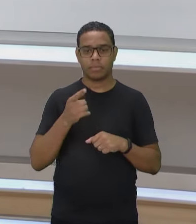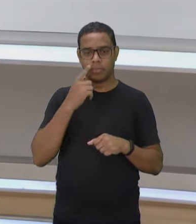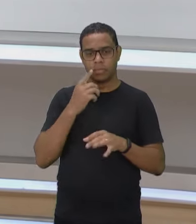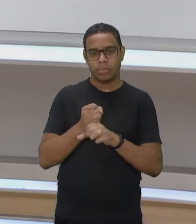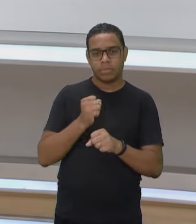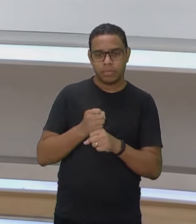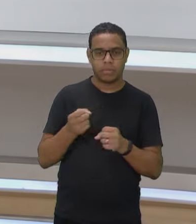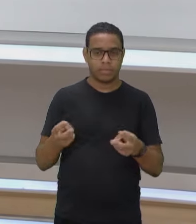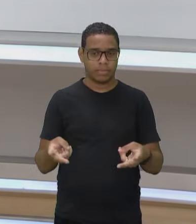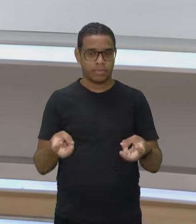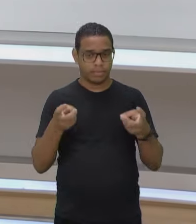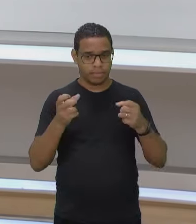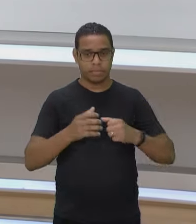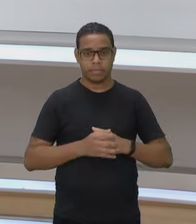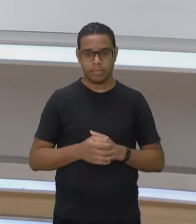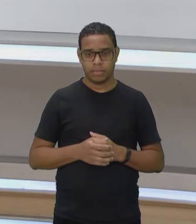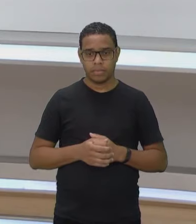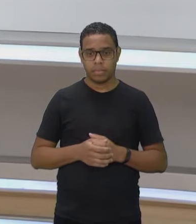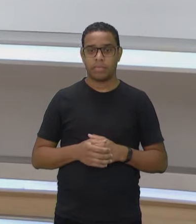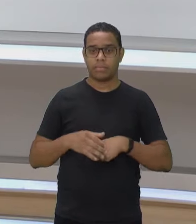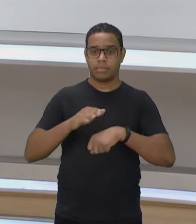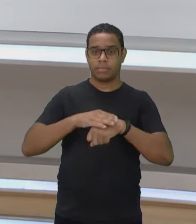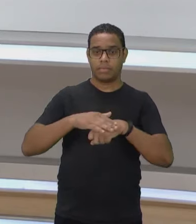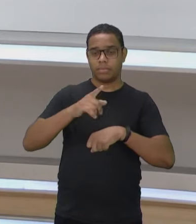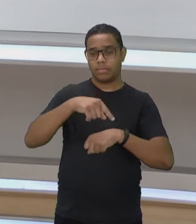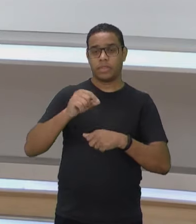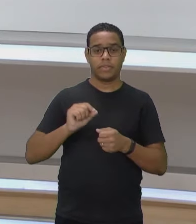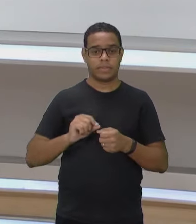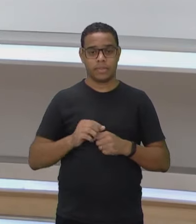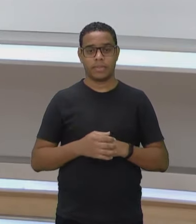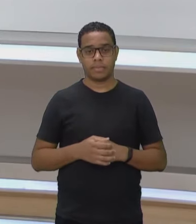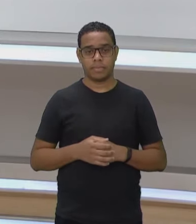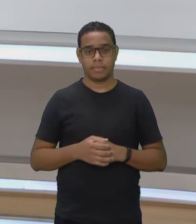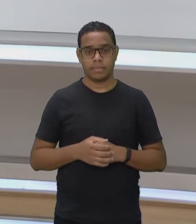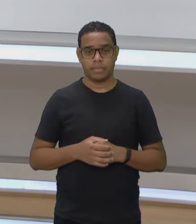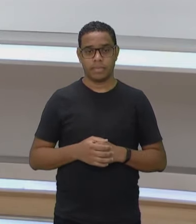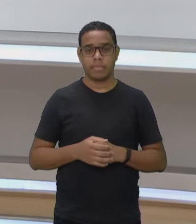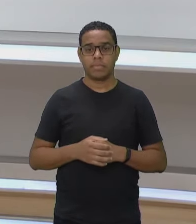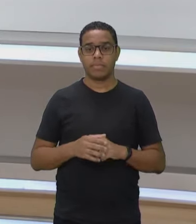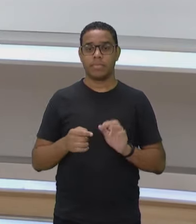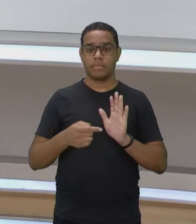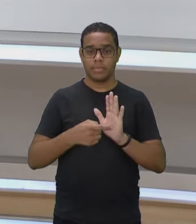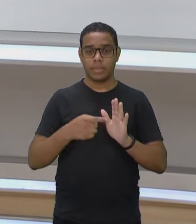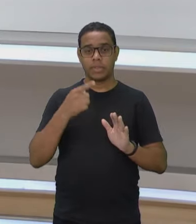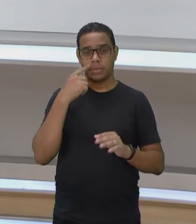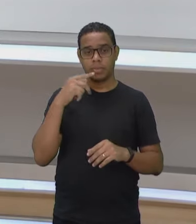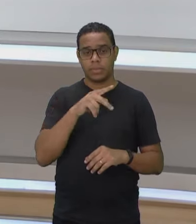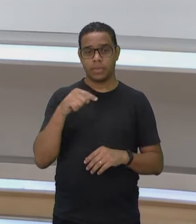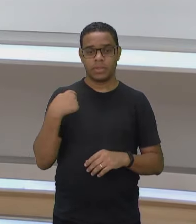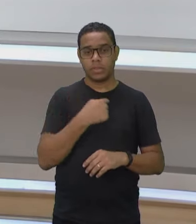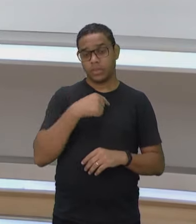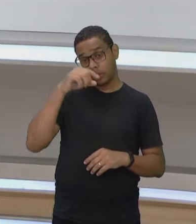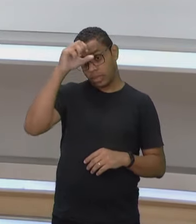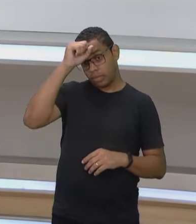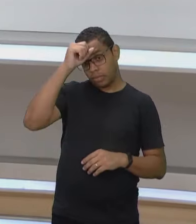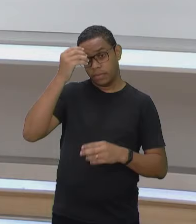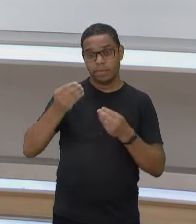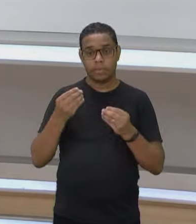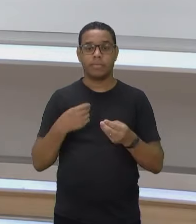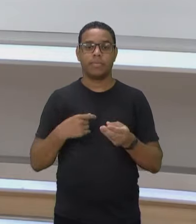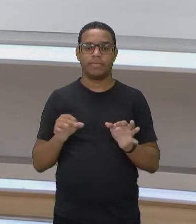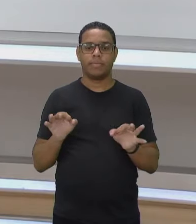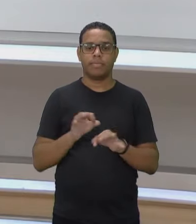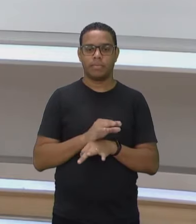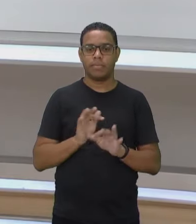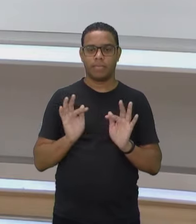de gráficos. Vou deixar para vocês fazerem. E vou passar o mural da professora, o que a gente aprendeu. Nós terminamos